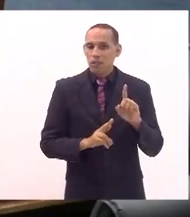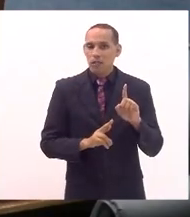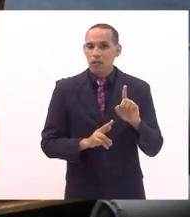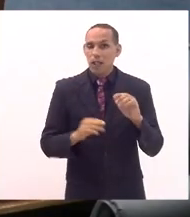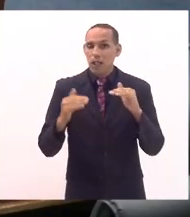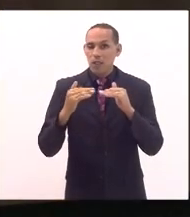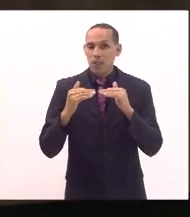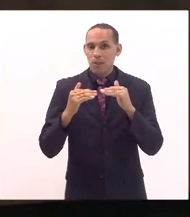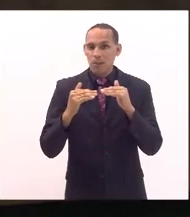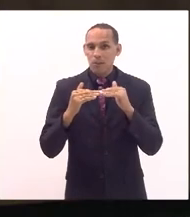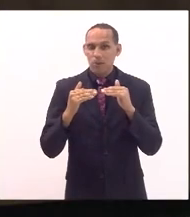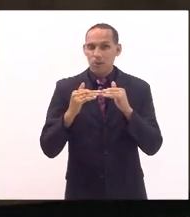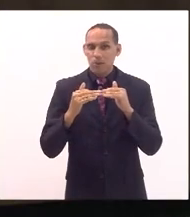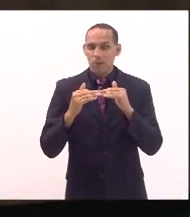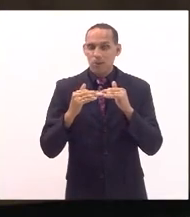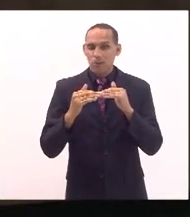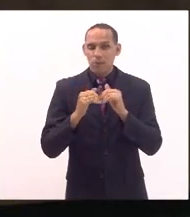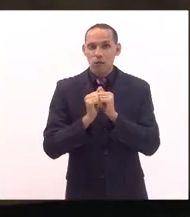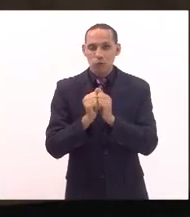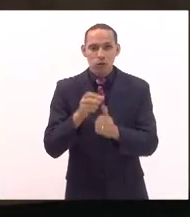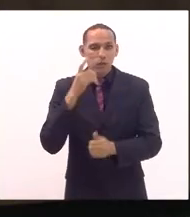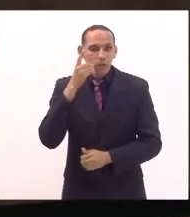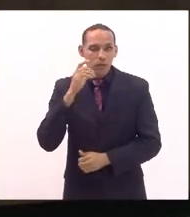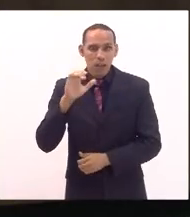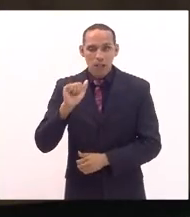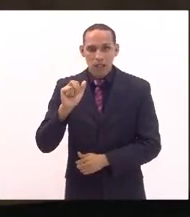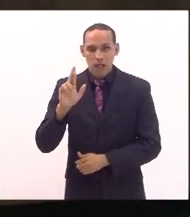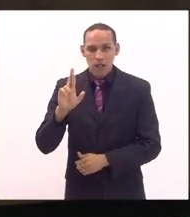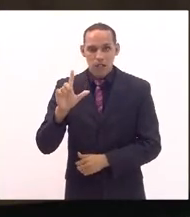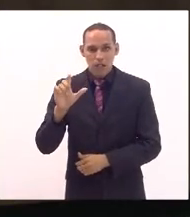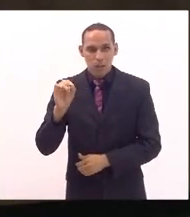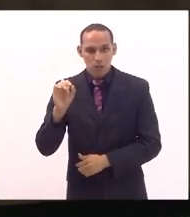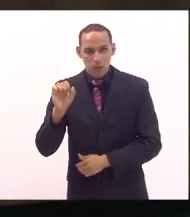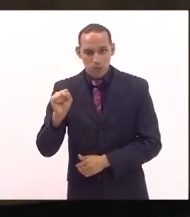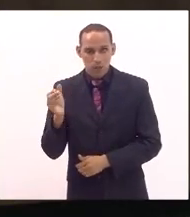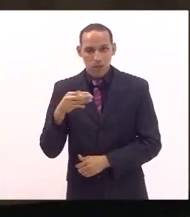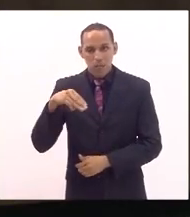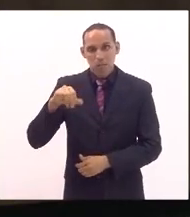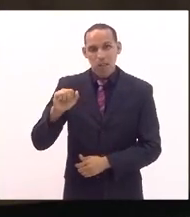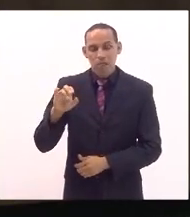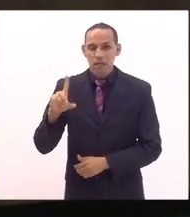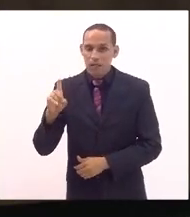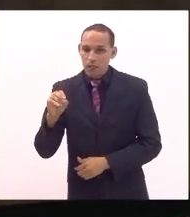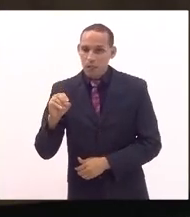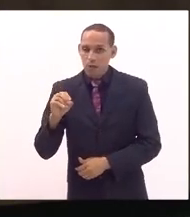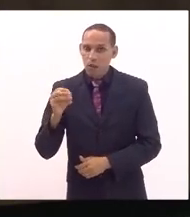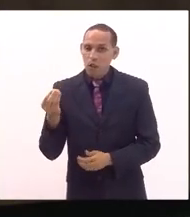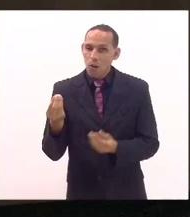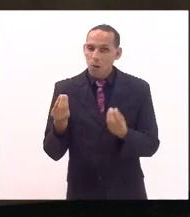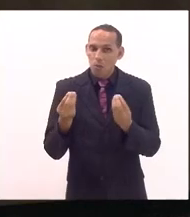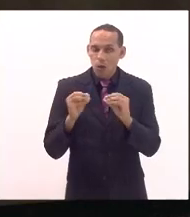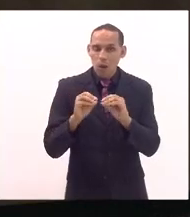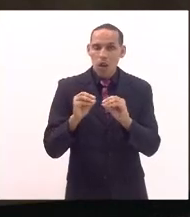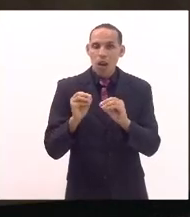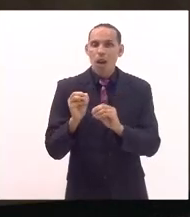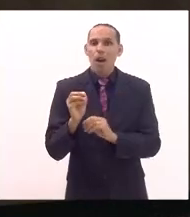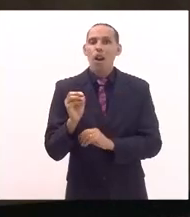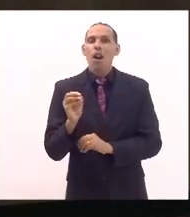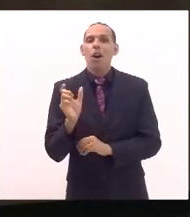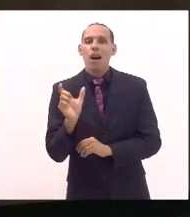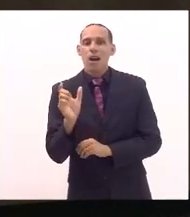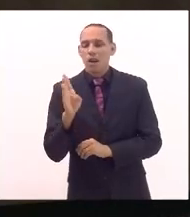acordou um deputado Carlos Macedo de incluir as palavra bíblica